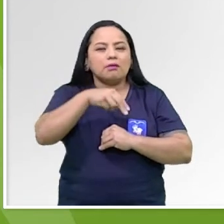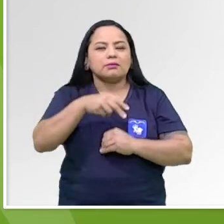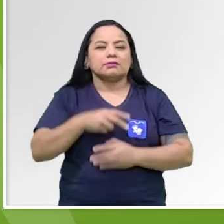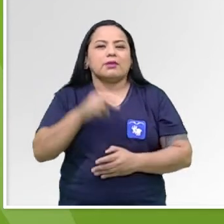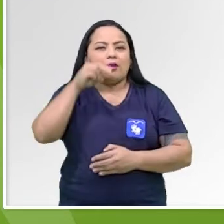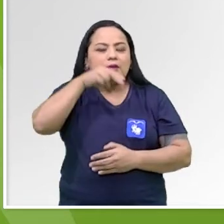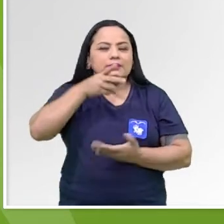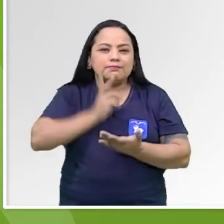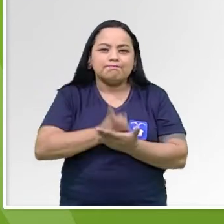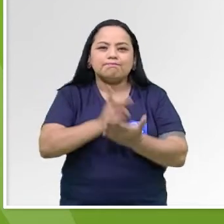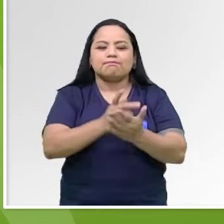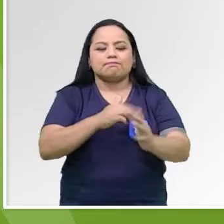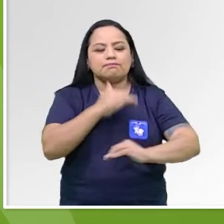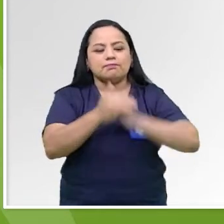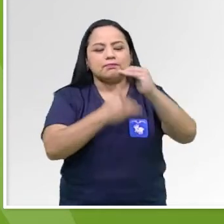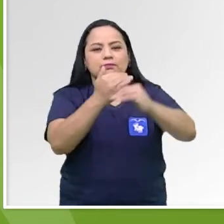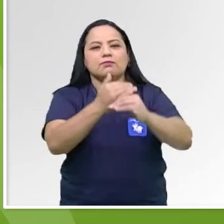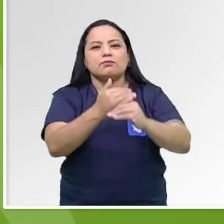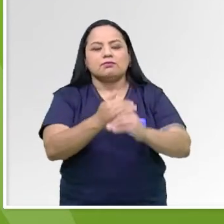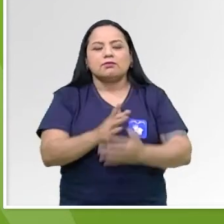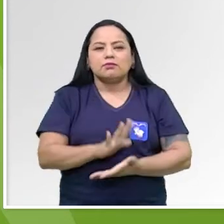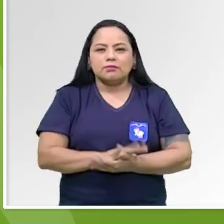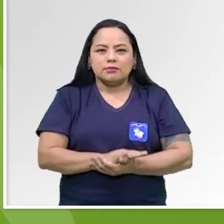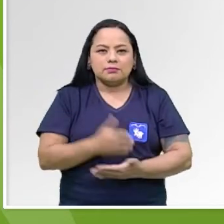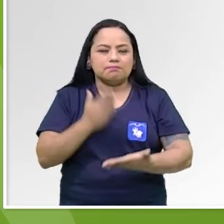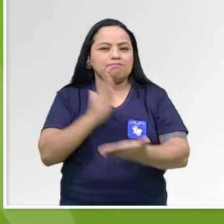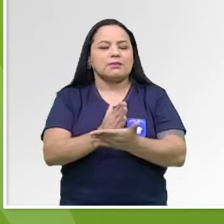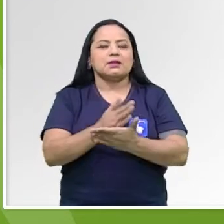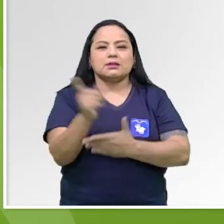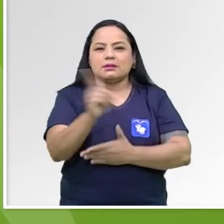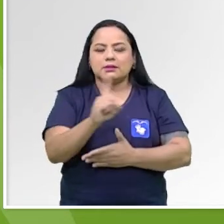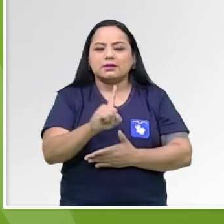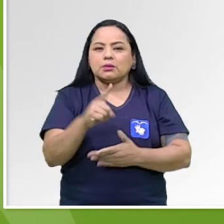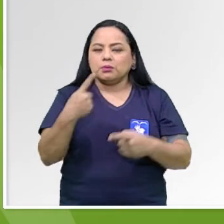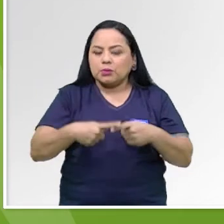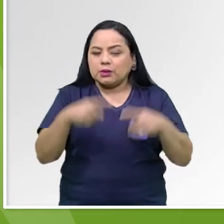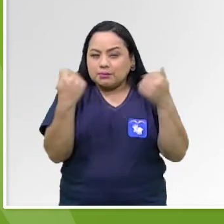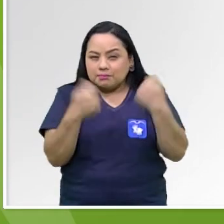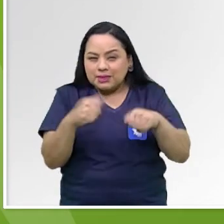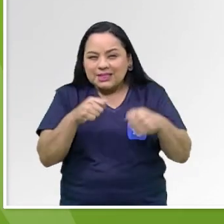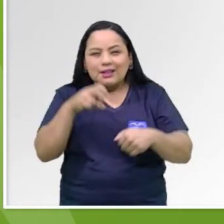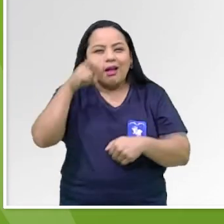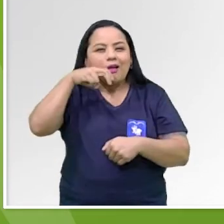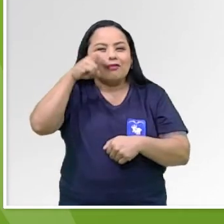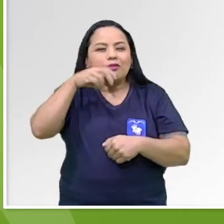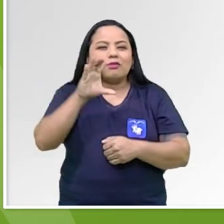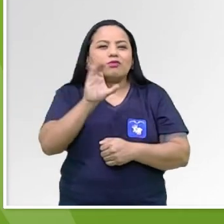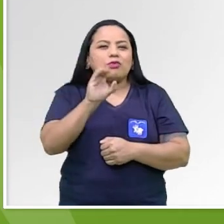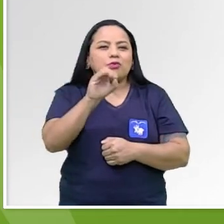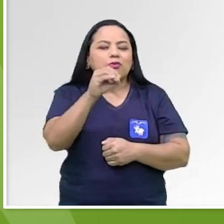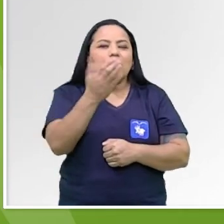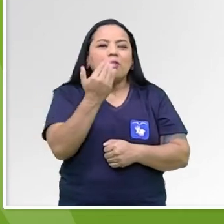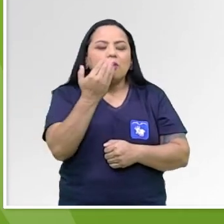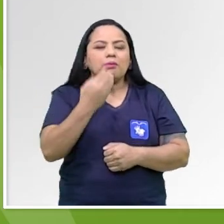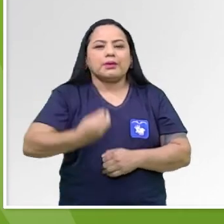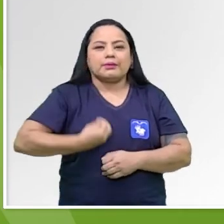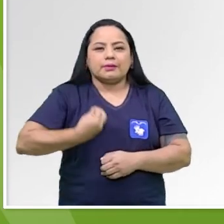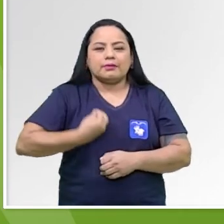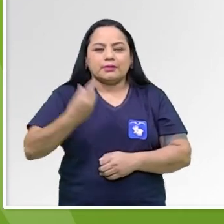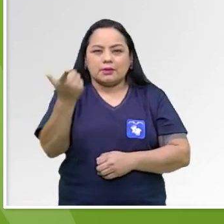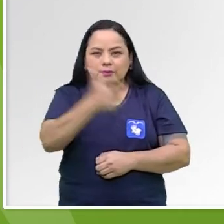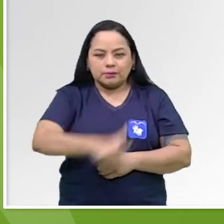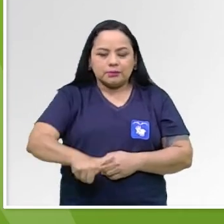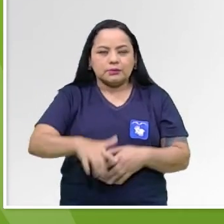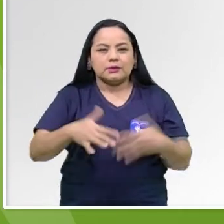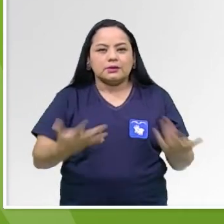vão crescer. Eles não têm um limite, porque eles precisam desses dentes para roer, se alimentar, sobreviver.